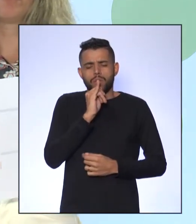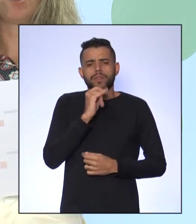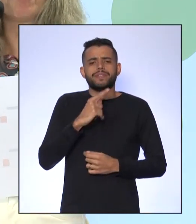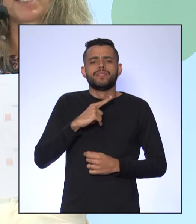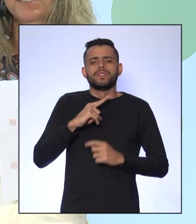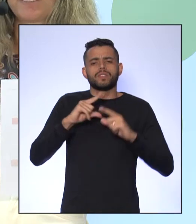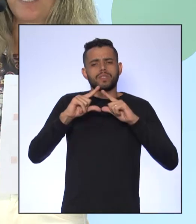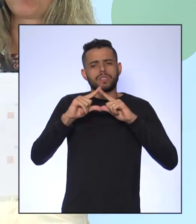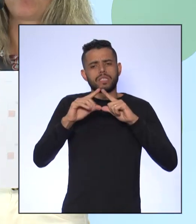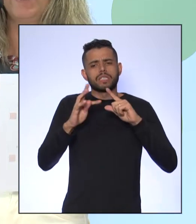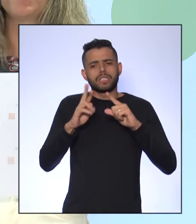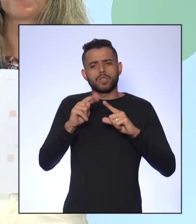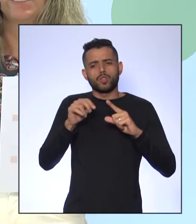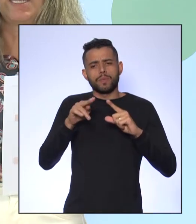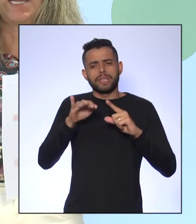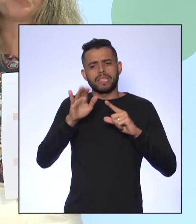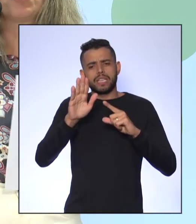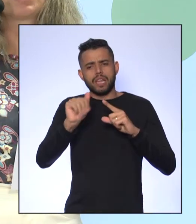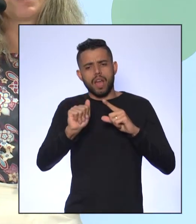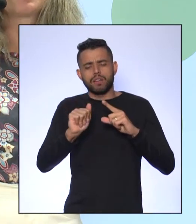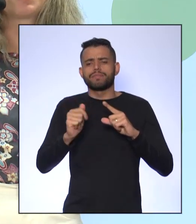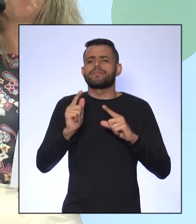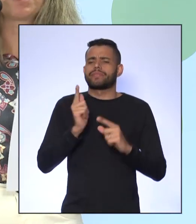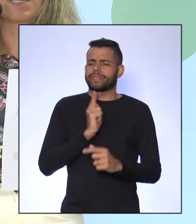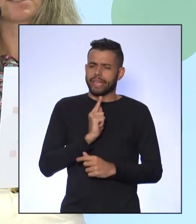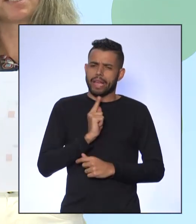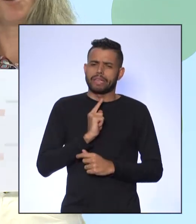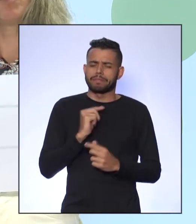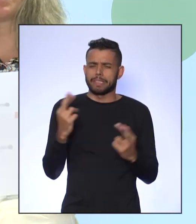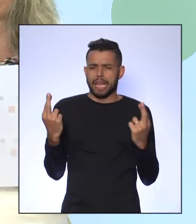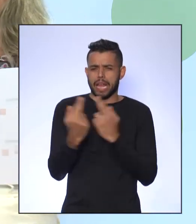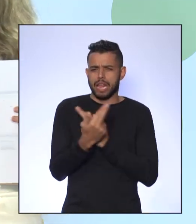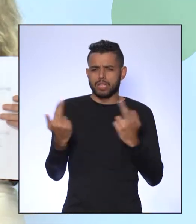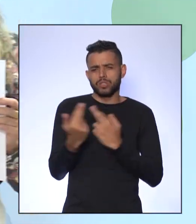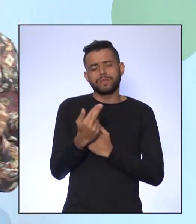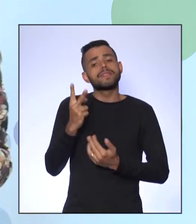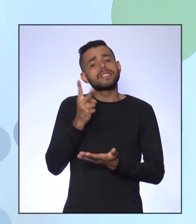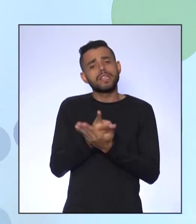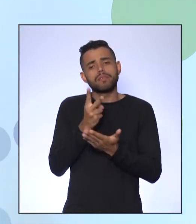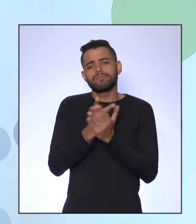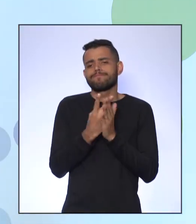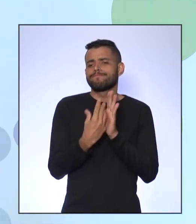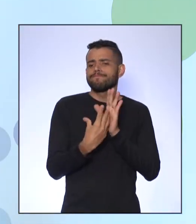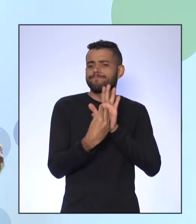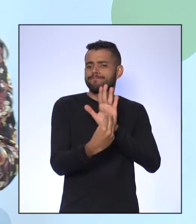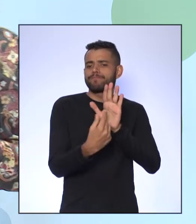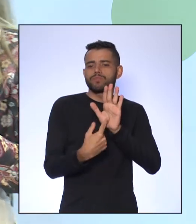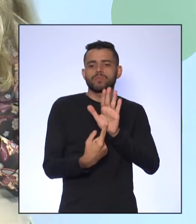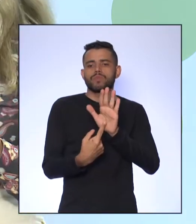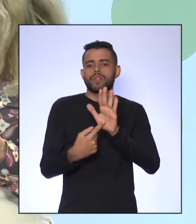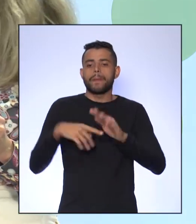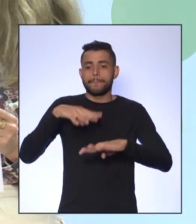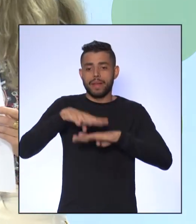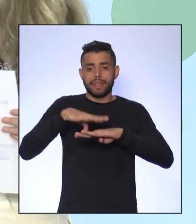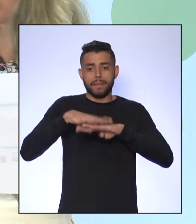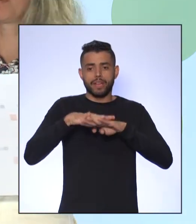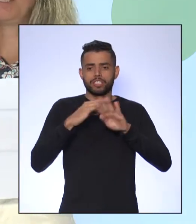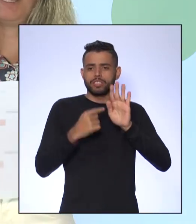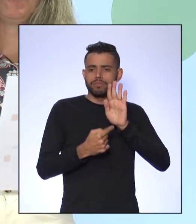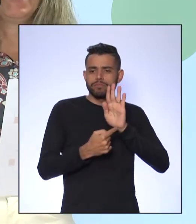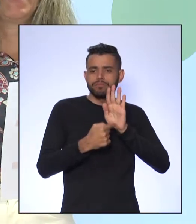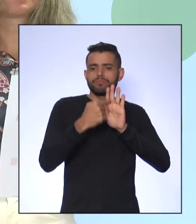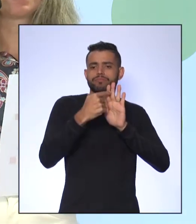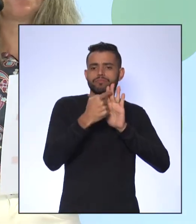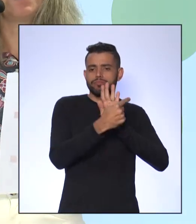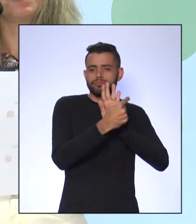que envolve essas relações, a gente tem que sempre trazer um modelo matemático. Né? E aqui o que se encaixa?